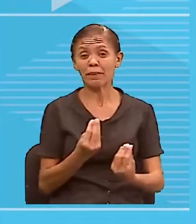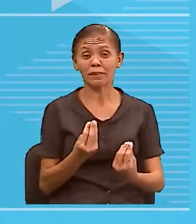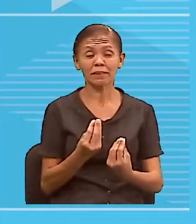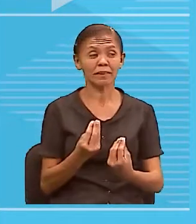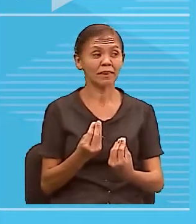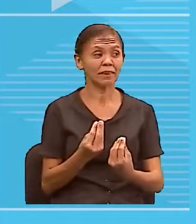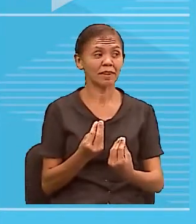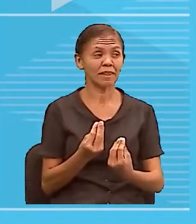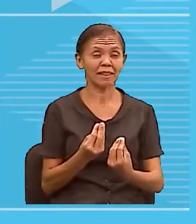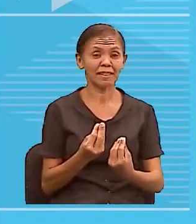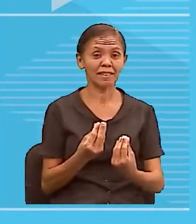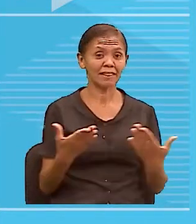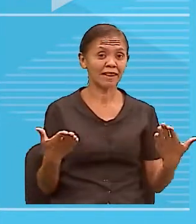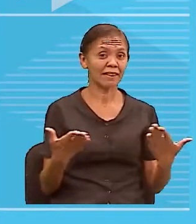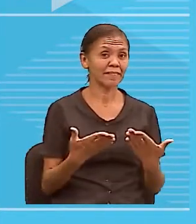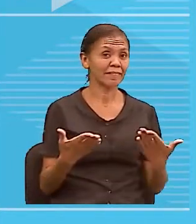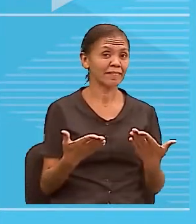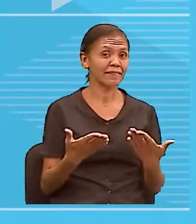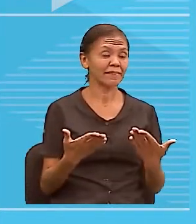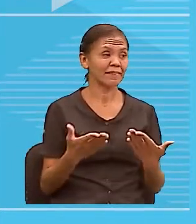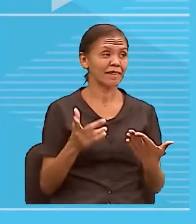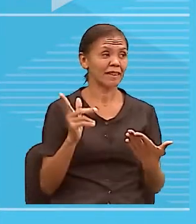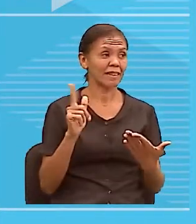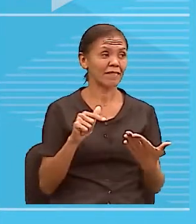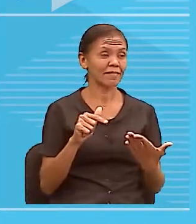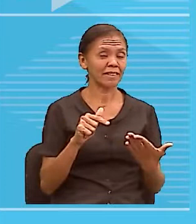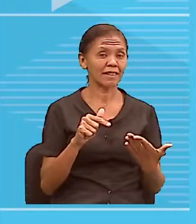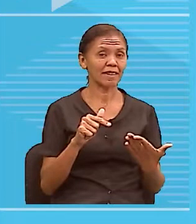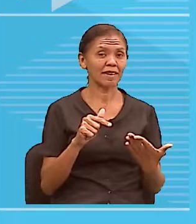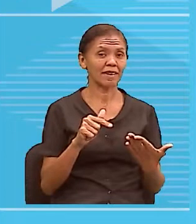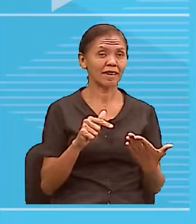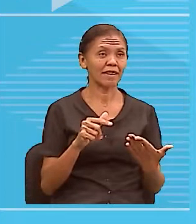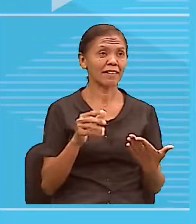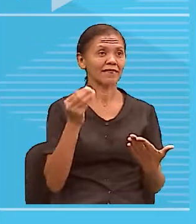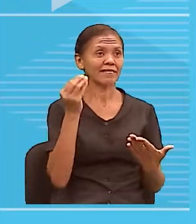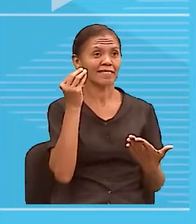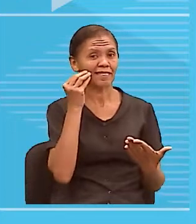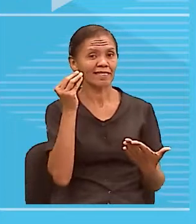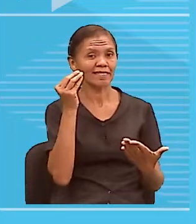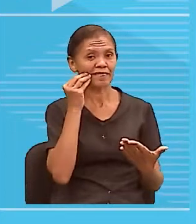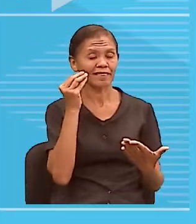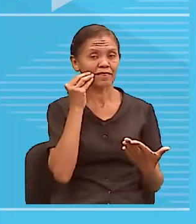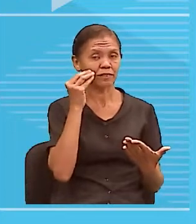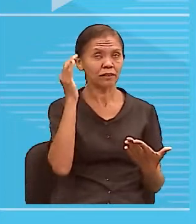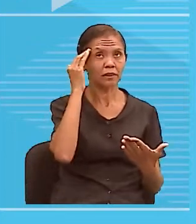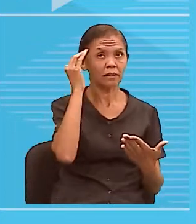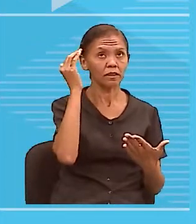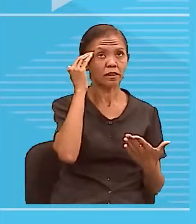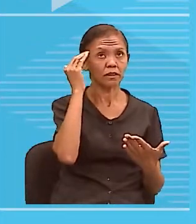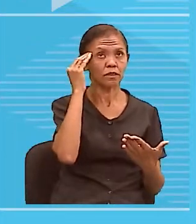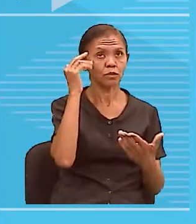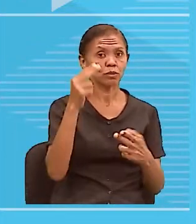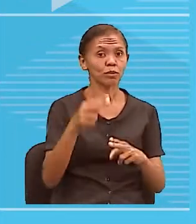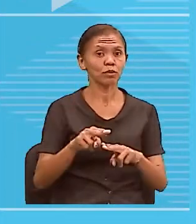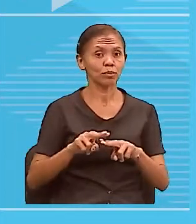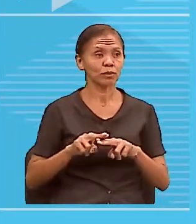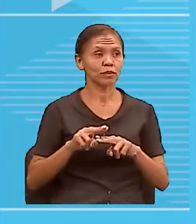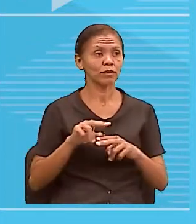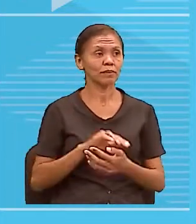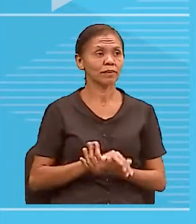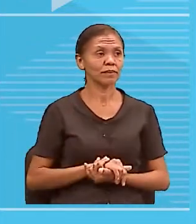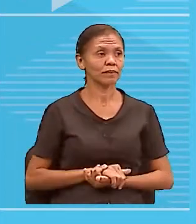Nessa hora aqui ó é onde a gente testa e entende os porquês vamos lá é imperativo afirmativo